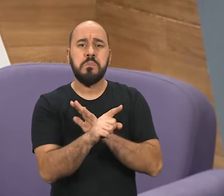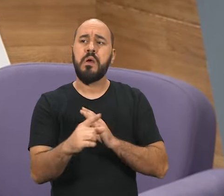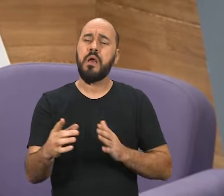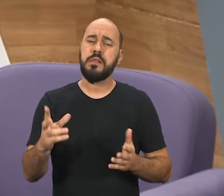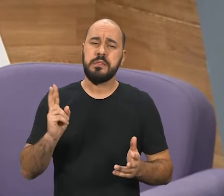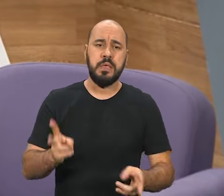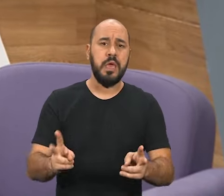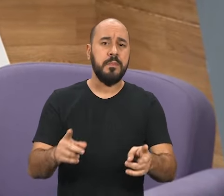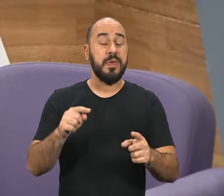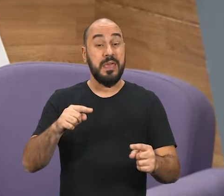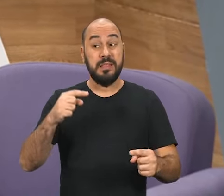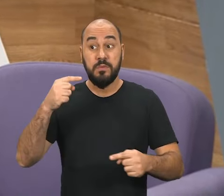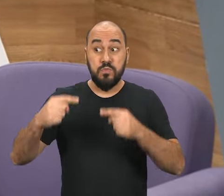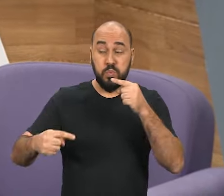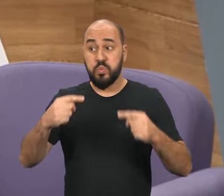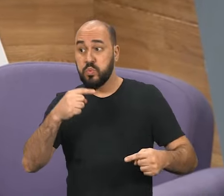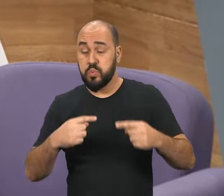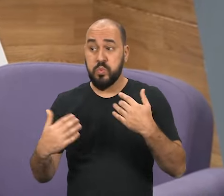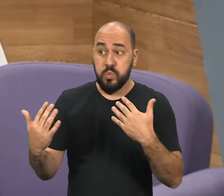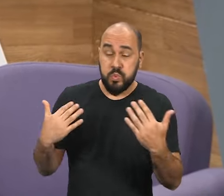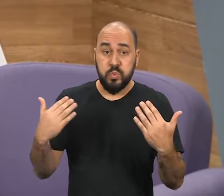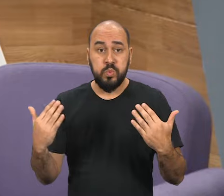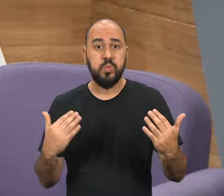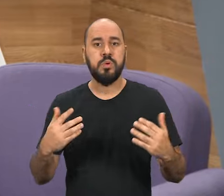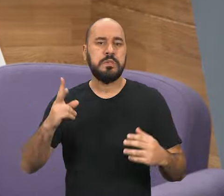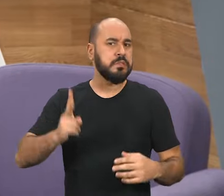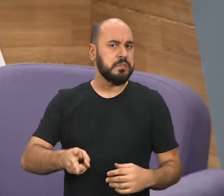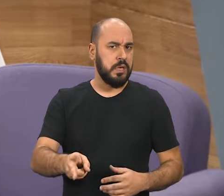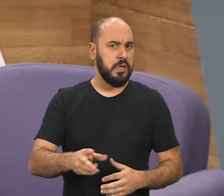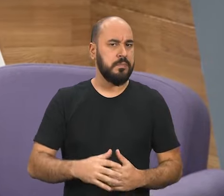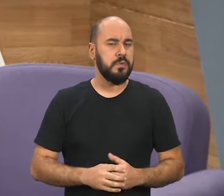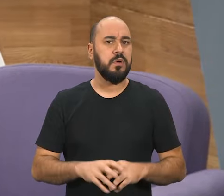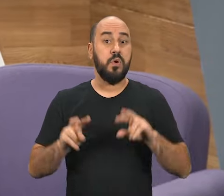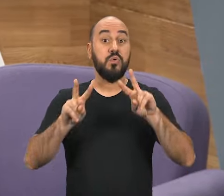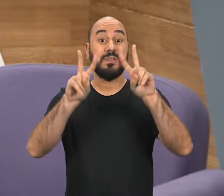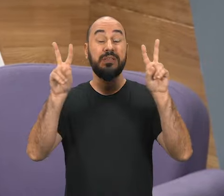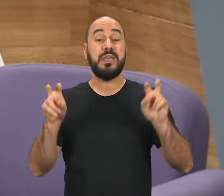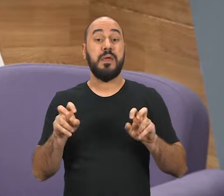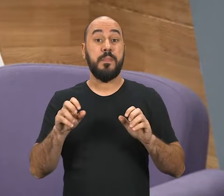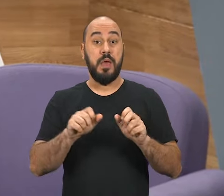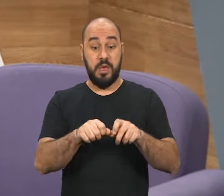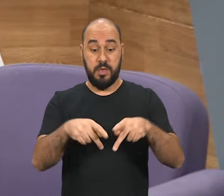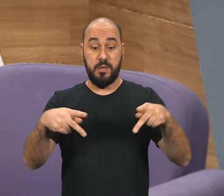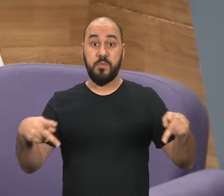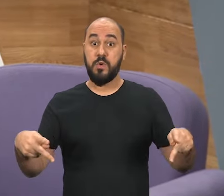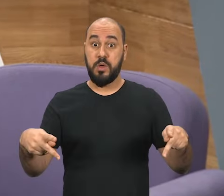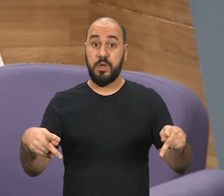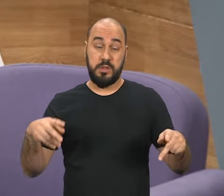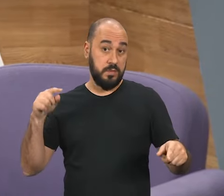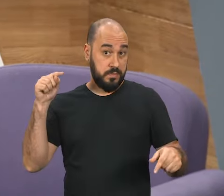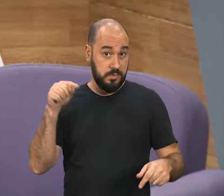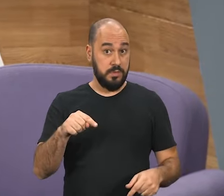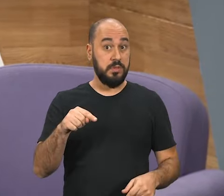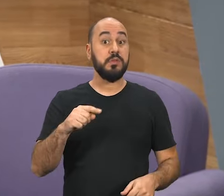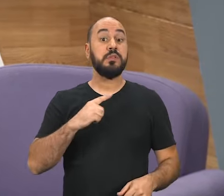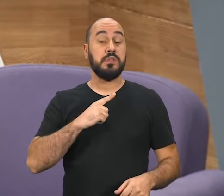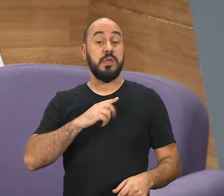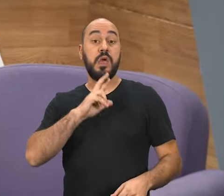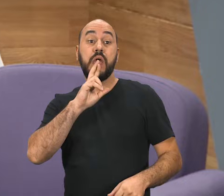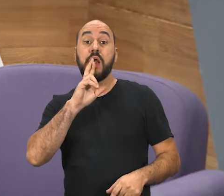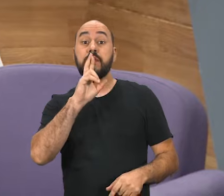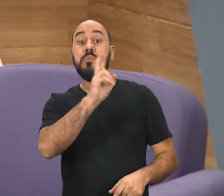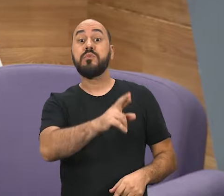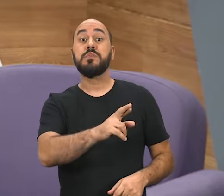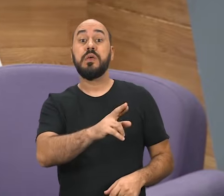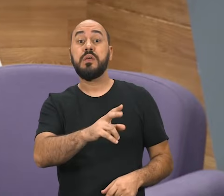uma certa polêmica. Nós queremos analisar com você um tema do Apocalipse que vai ajudar a gente a